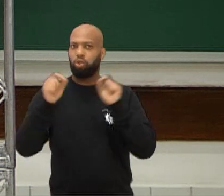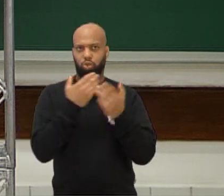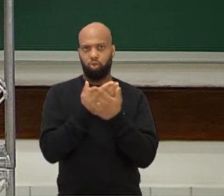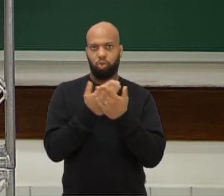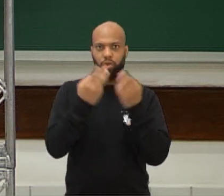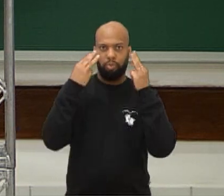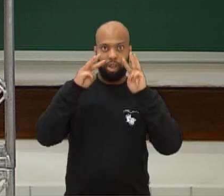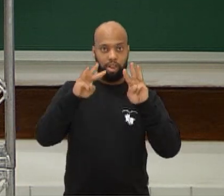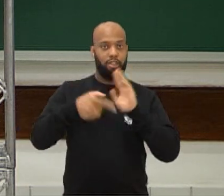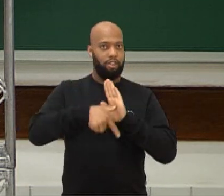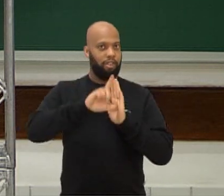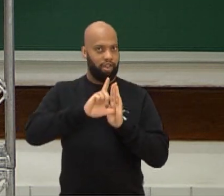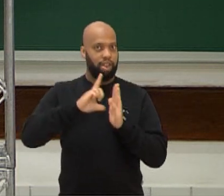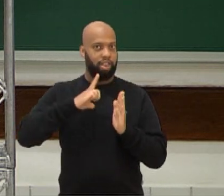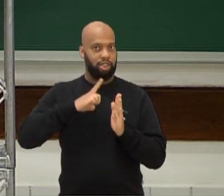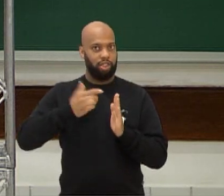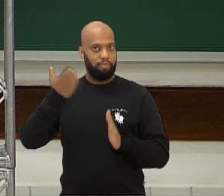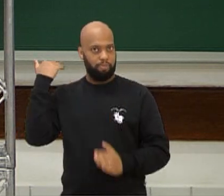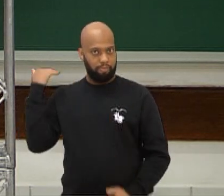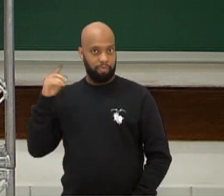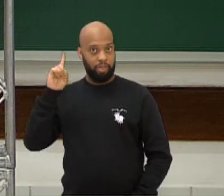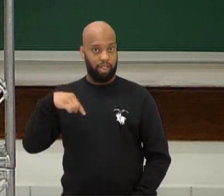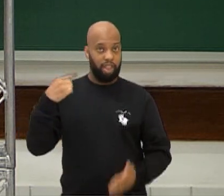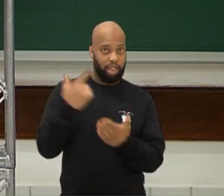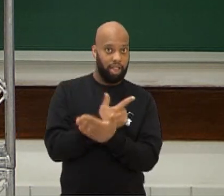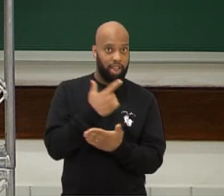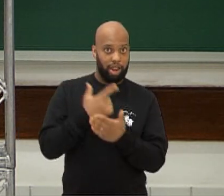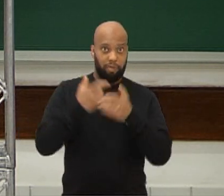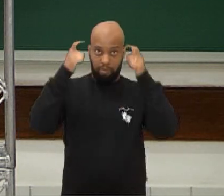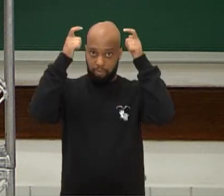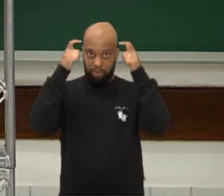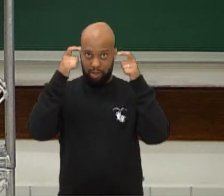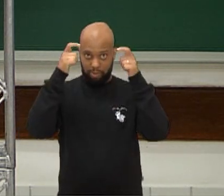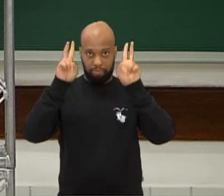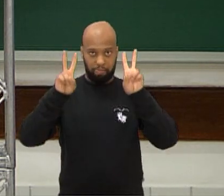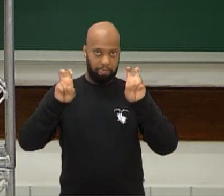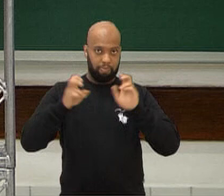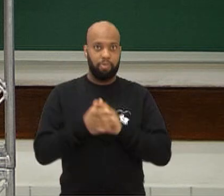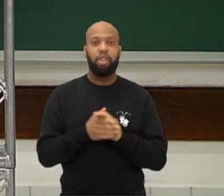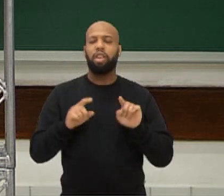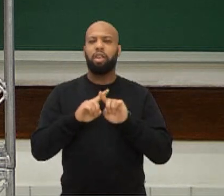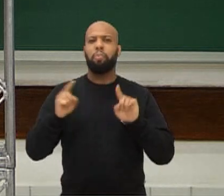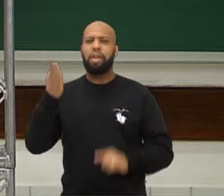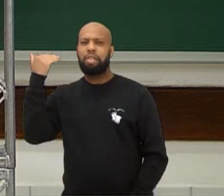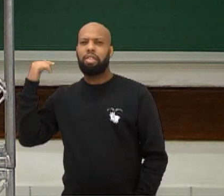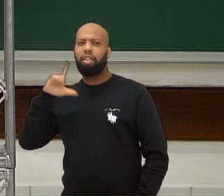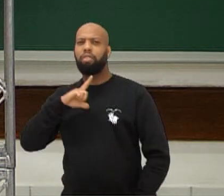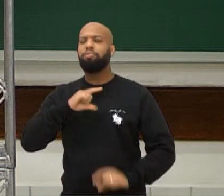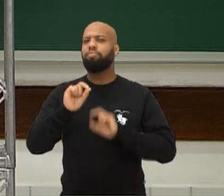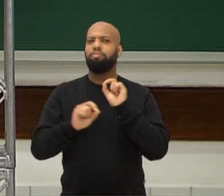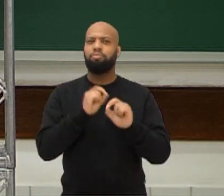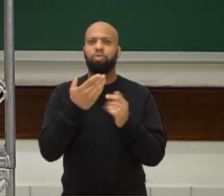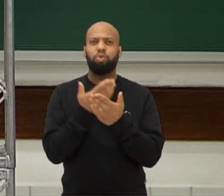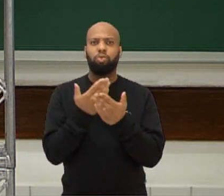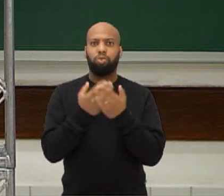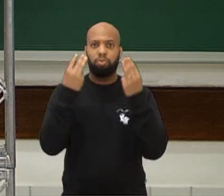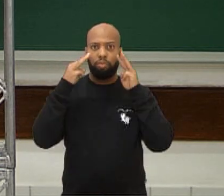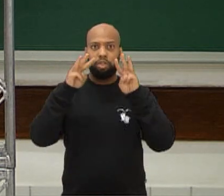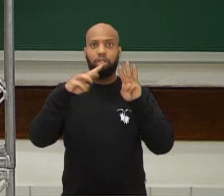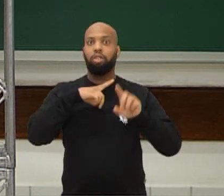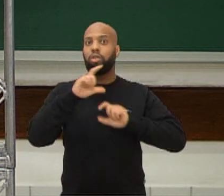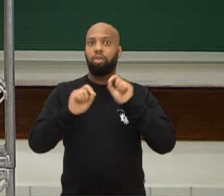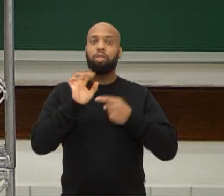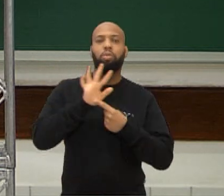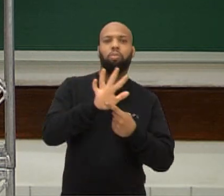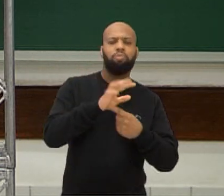que nós estávamos estudando no livro Príncipe. Então, nas últimas aulas, nós estávamos vendo que Maquiavel traz para nós